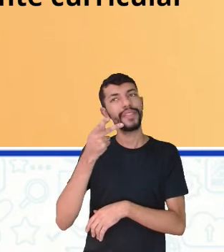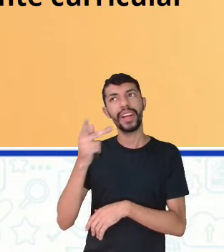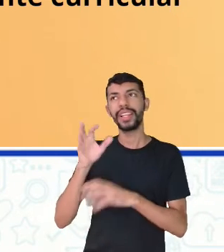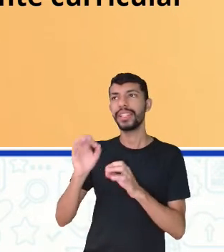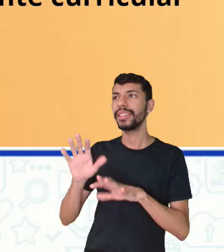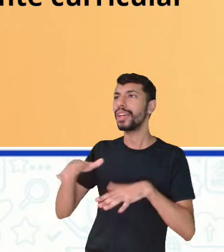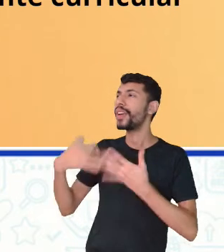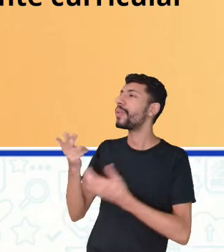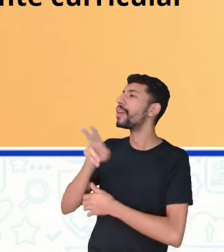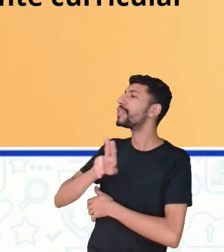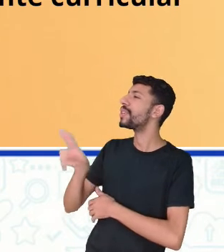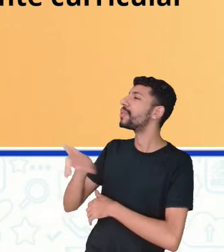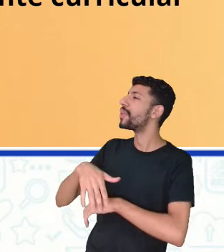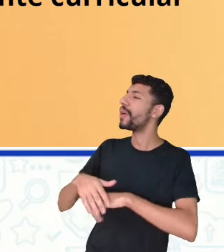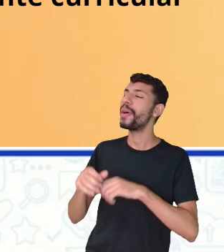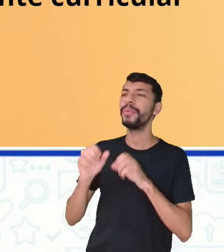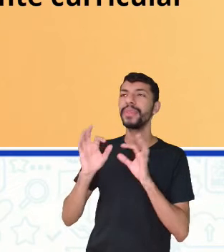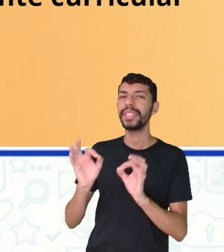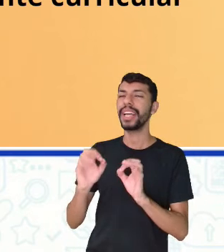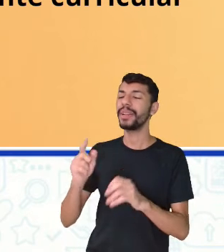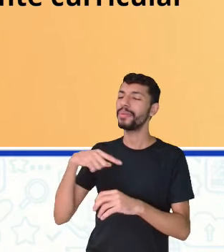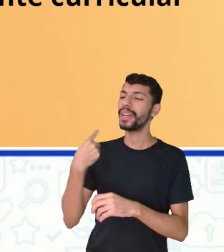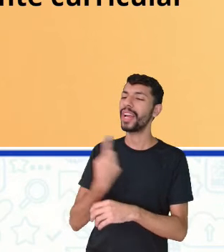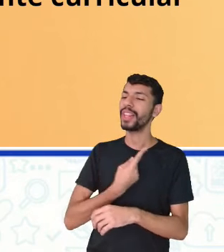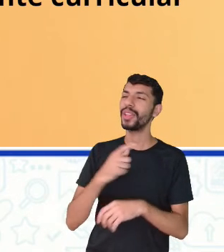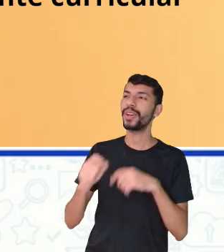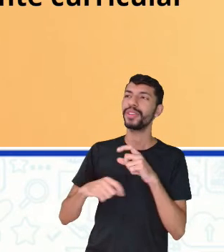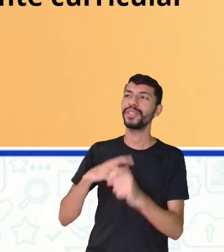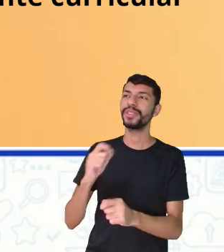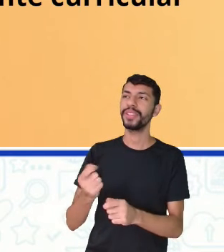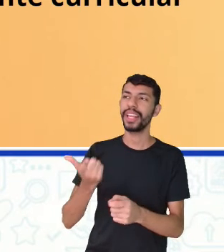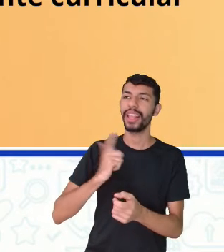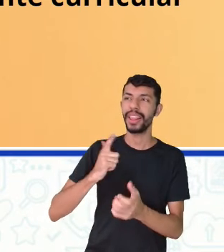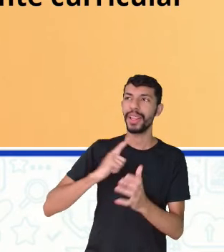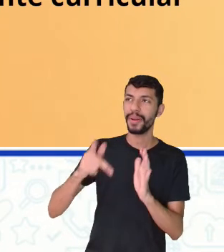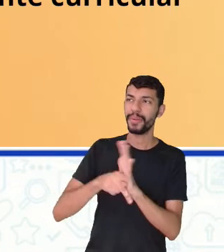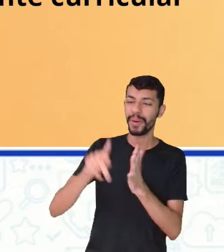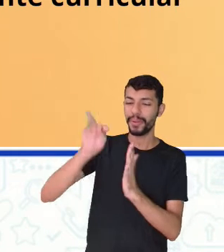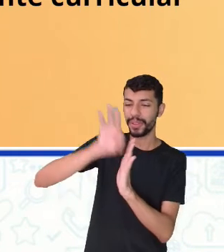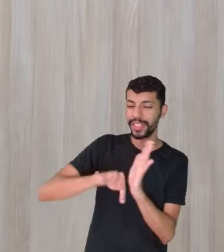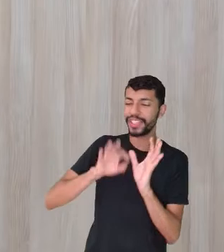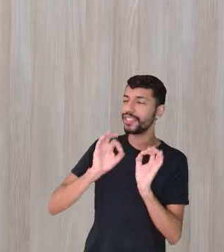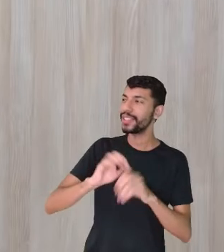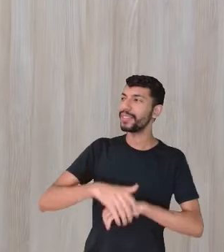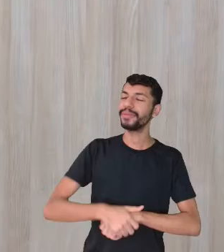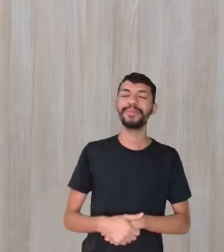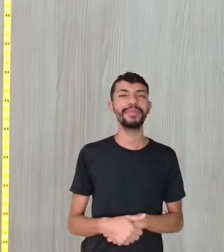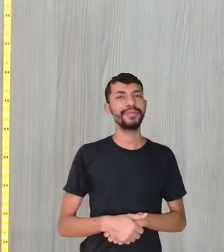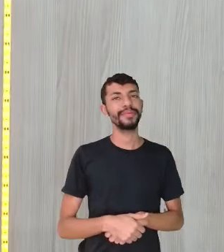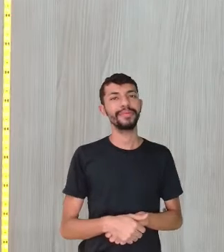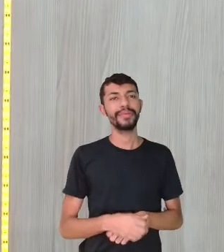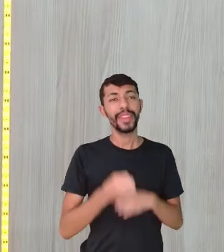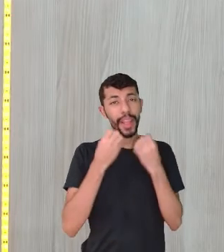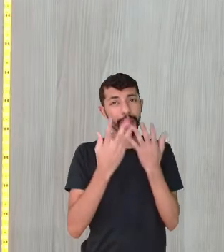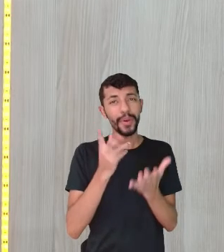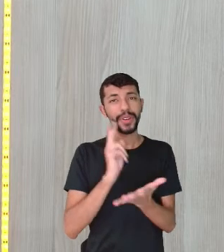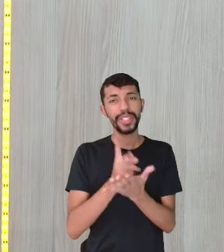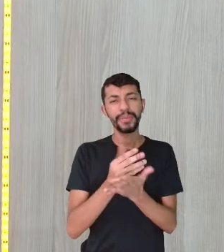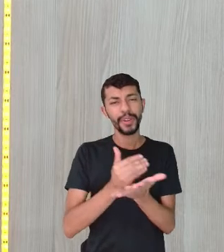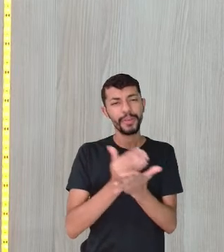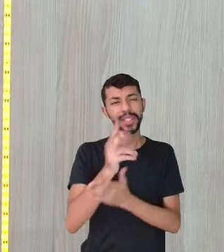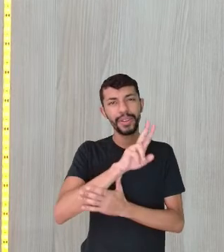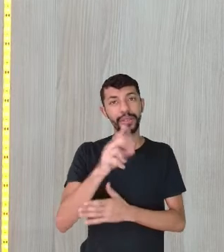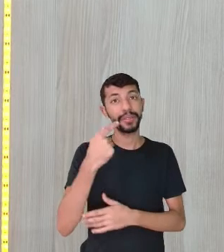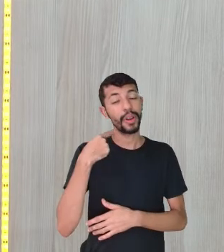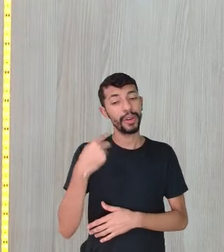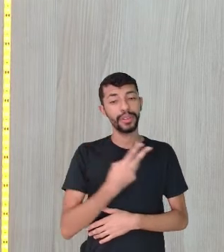mas repita o seu nome para estar aqui contendo no meu texto. Justo. É sempre bom começar com o nome, né? Então,